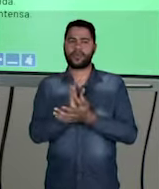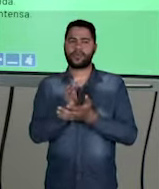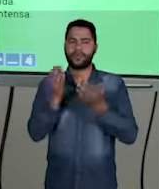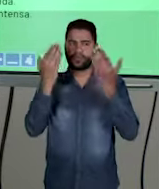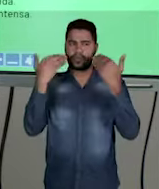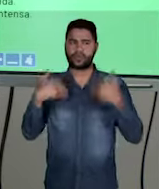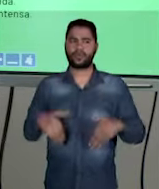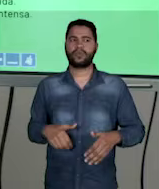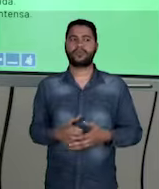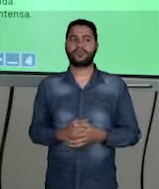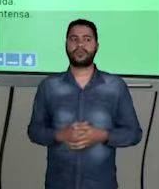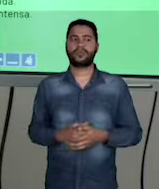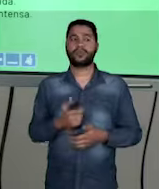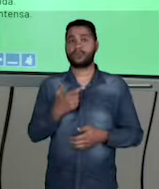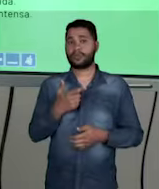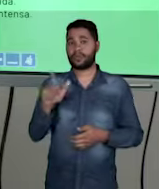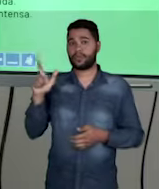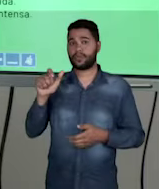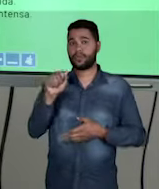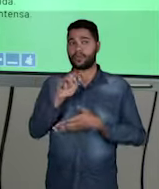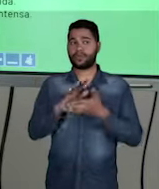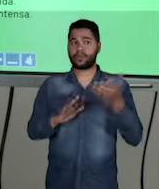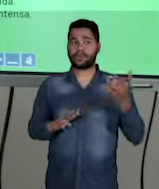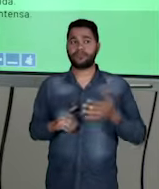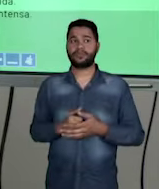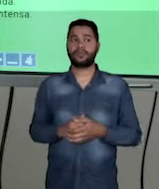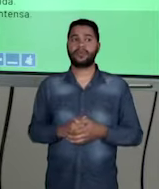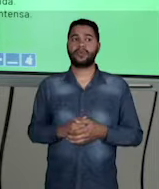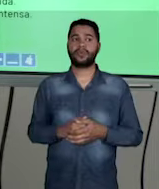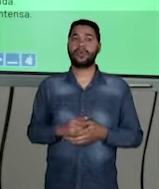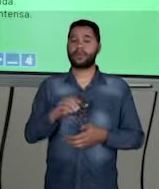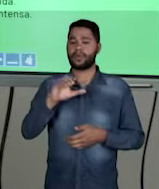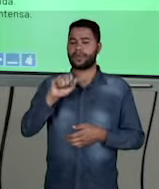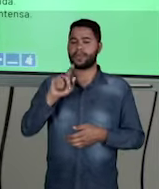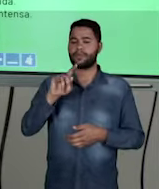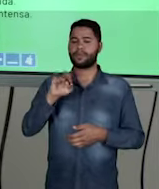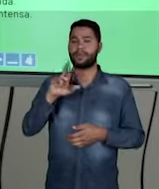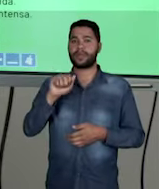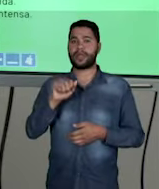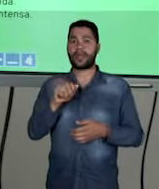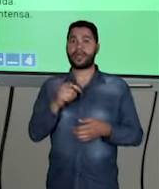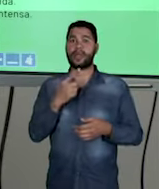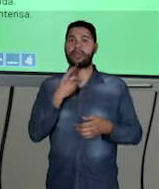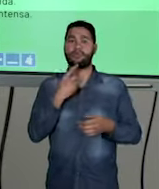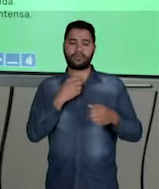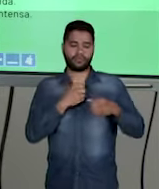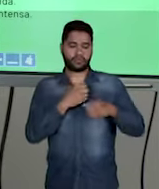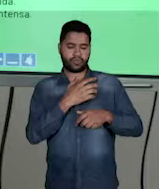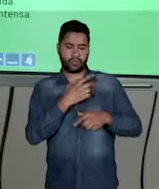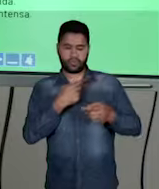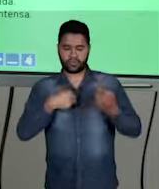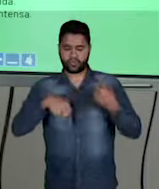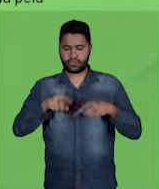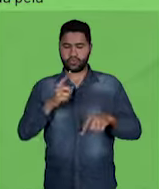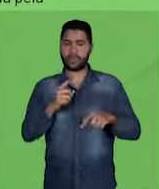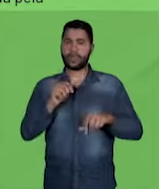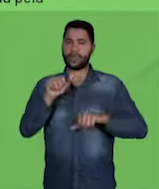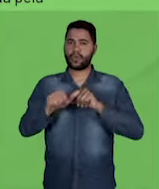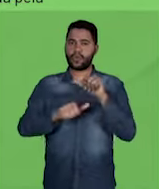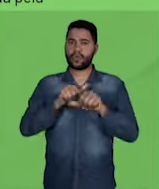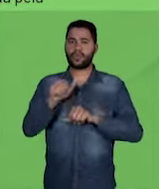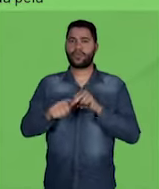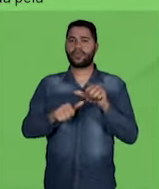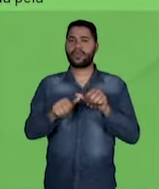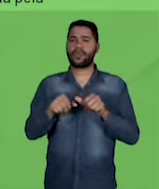corpo. Temos outra atividade. Os capilares são os vasos sanguíneos que permitem por difusão as trocas de substâncias